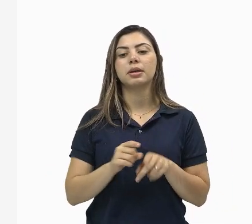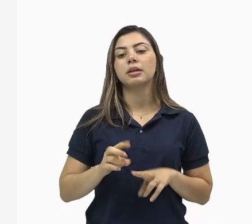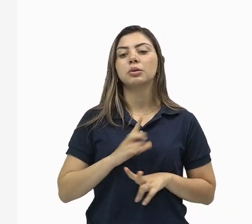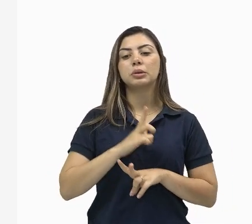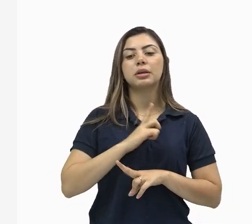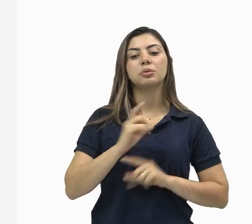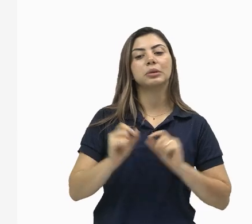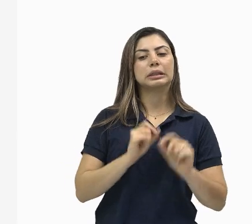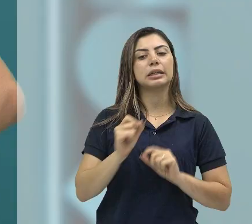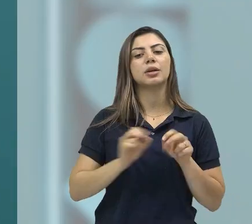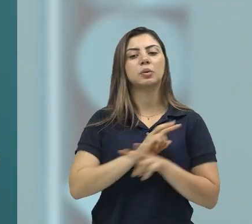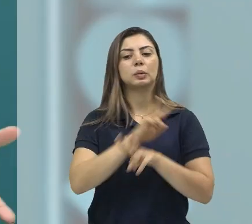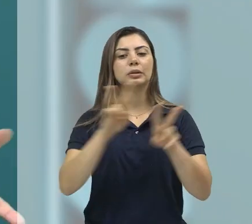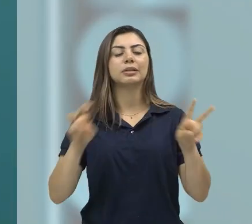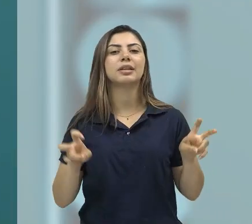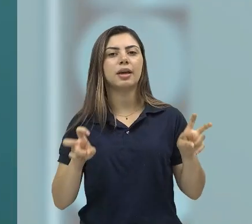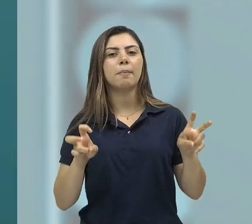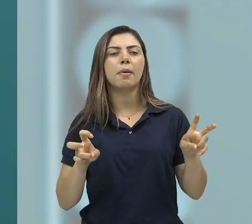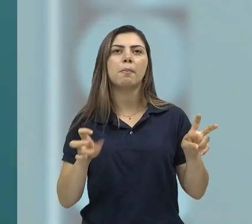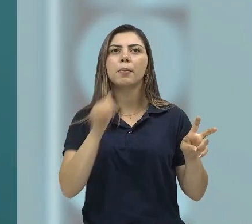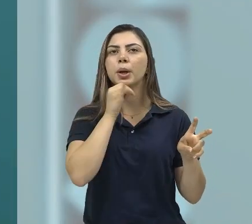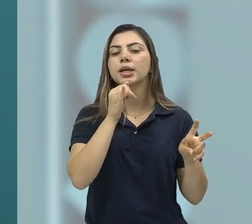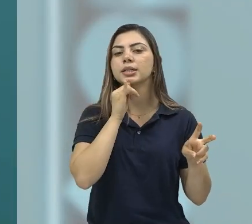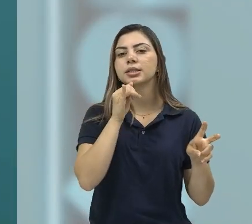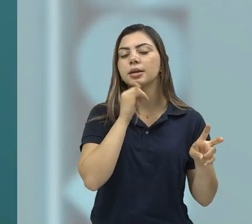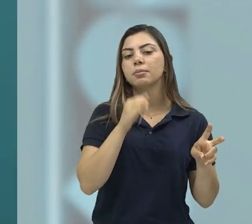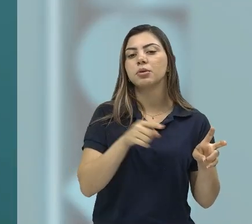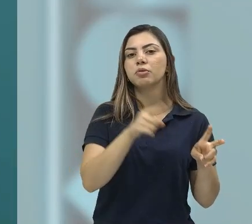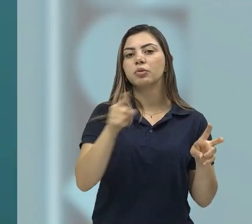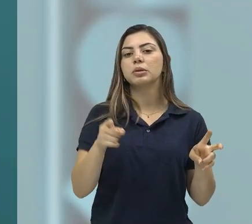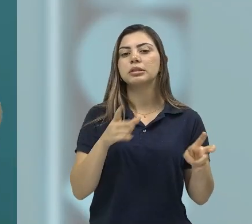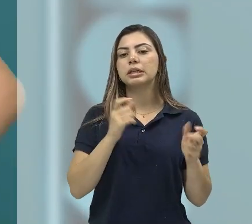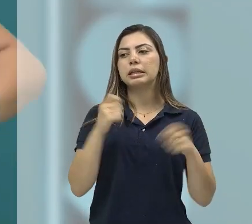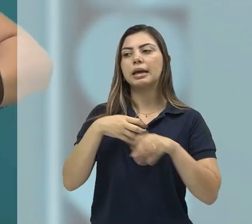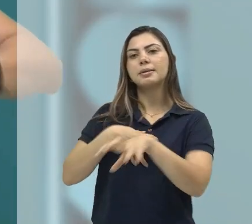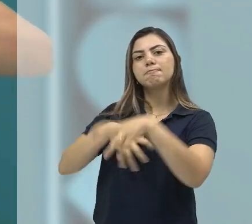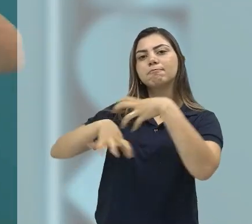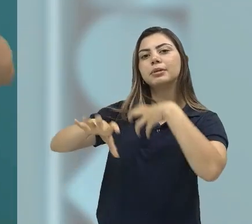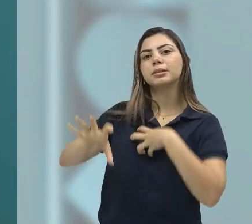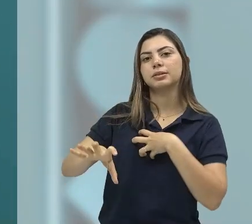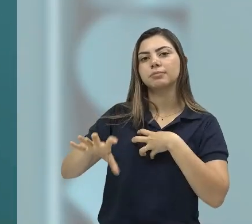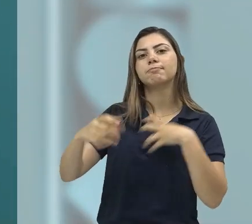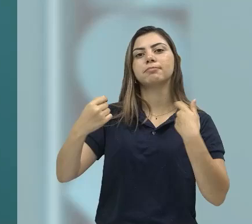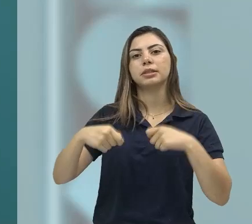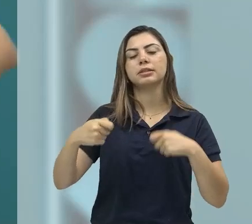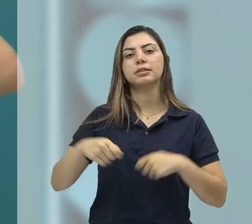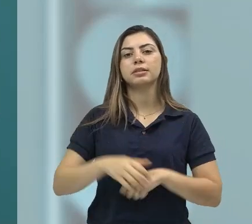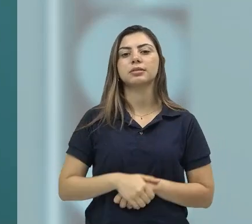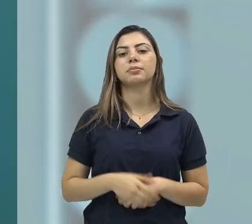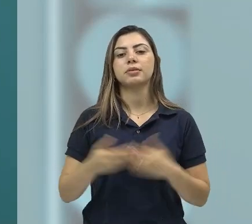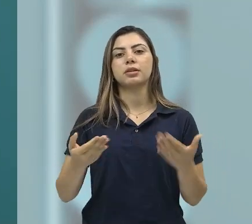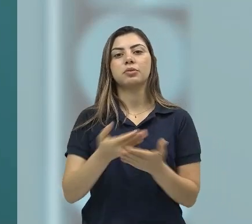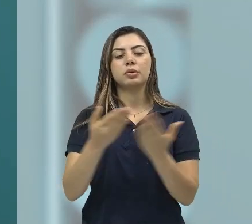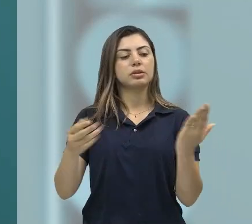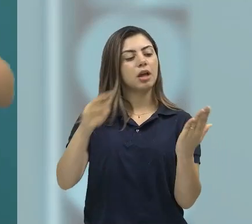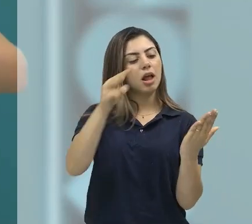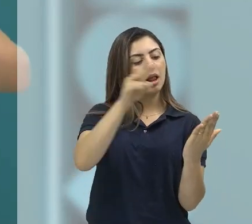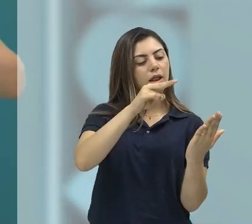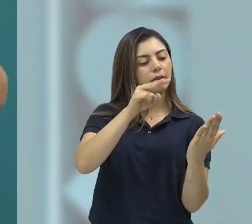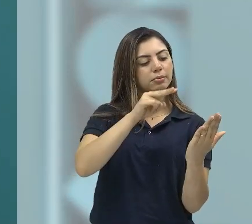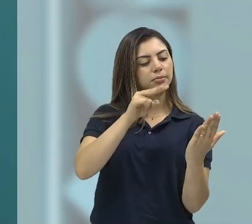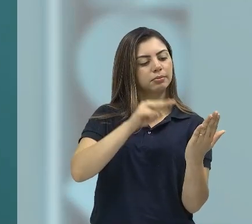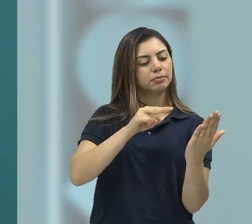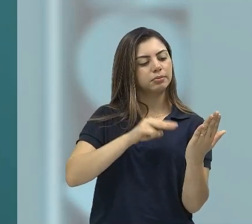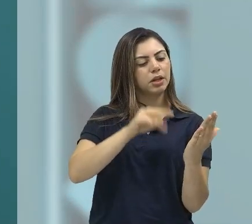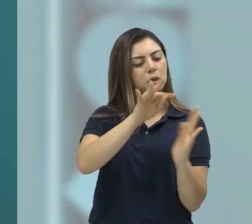é quando você faz o quê? Se colocar no lugar do outro. Então, na hora que você está fazendo a leitura do texto,